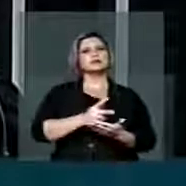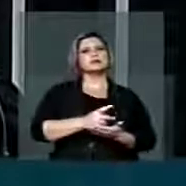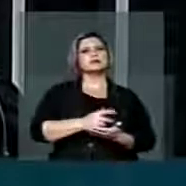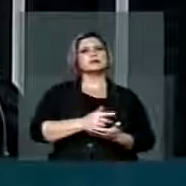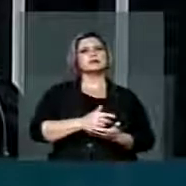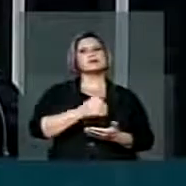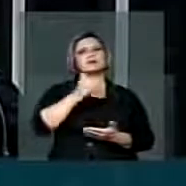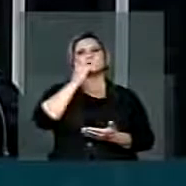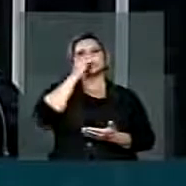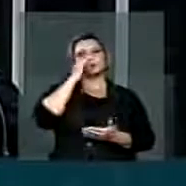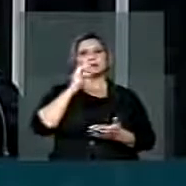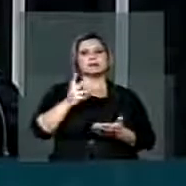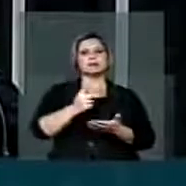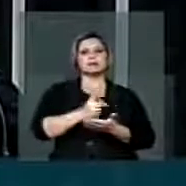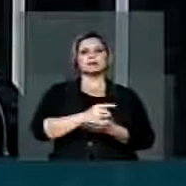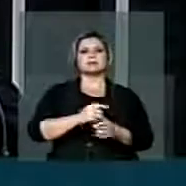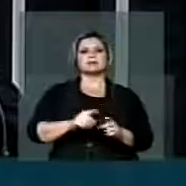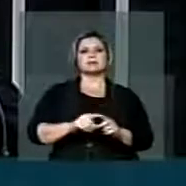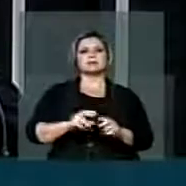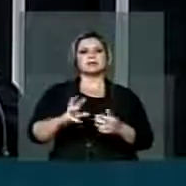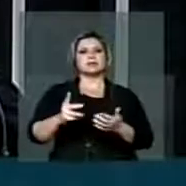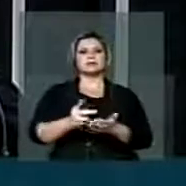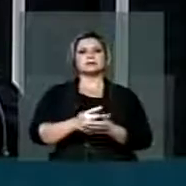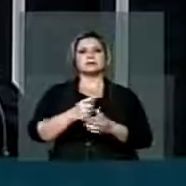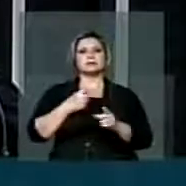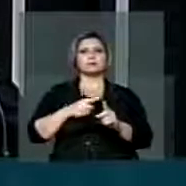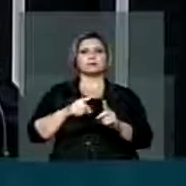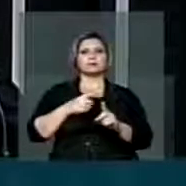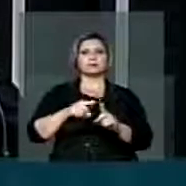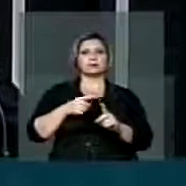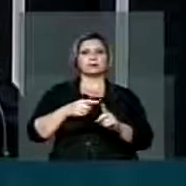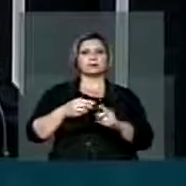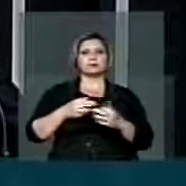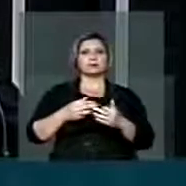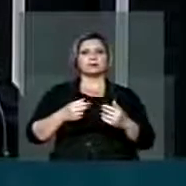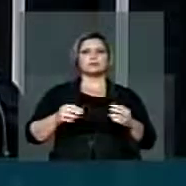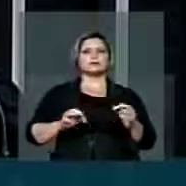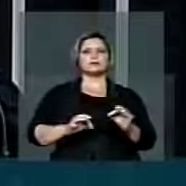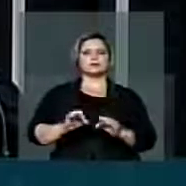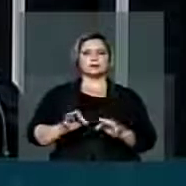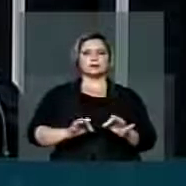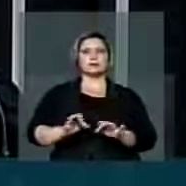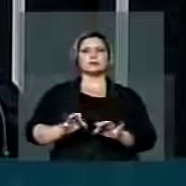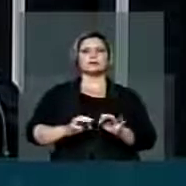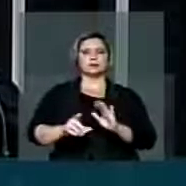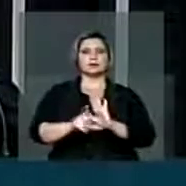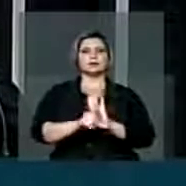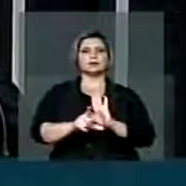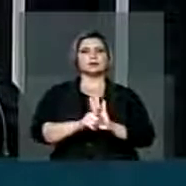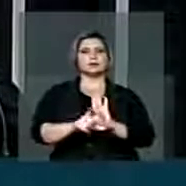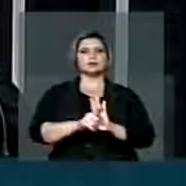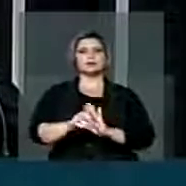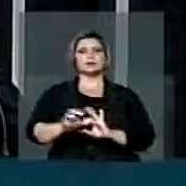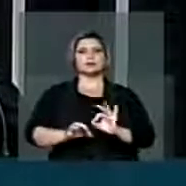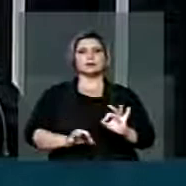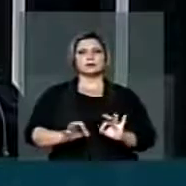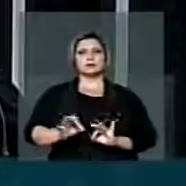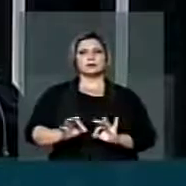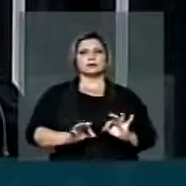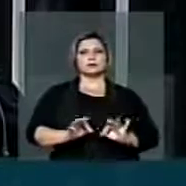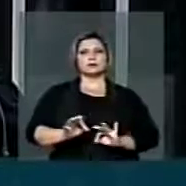as tragédias acabaram provocando mudanças legislativas e